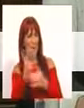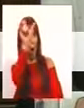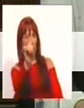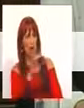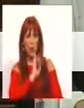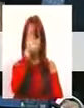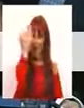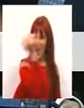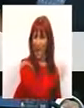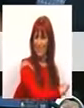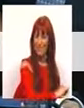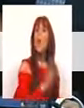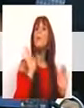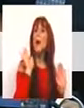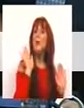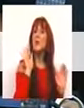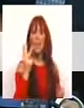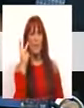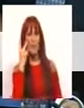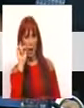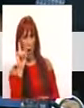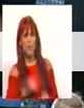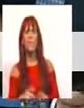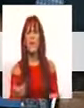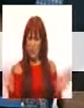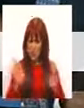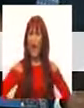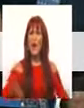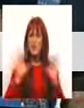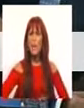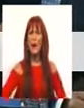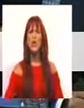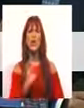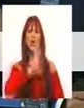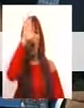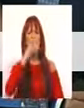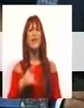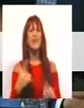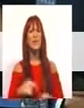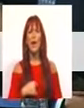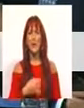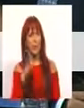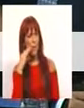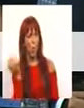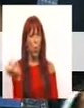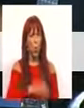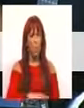Sr. Ministro. Mas vamos ver, vamos mais longe. E o Sr. Ministro tem mesmo o desplante